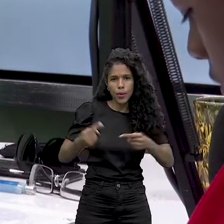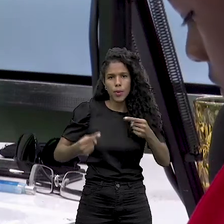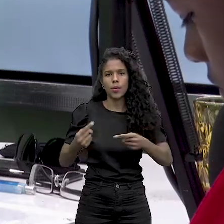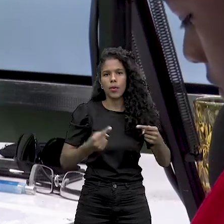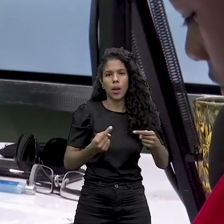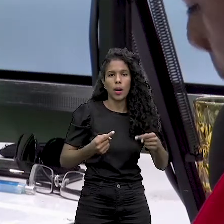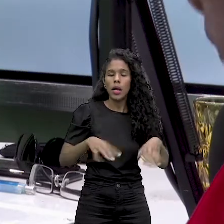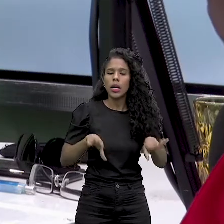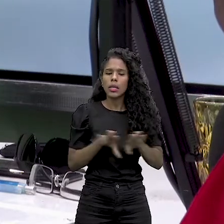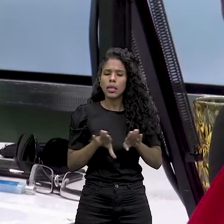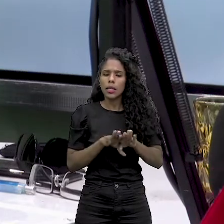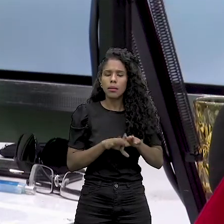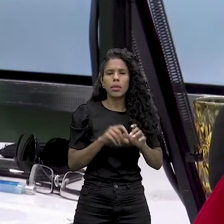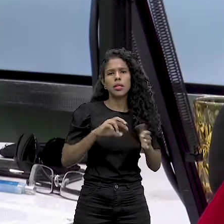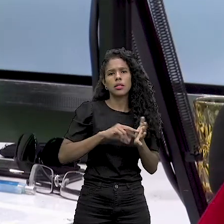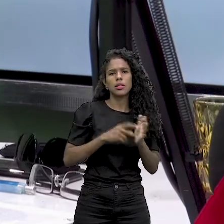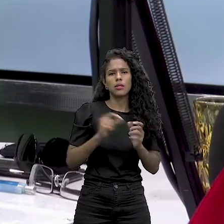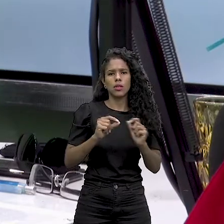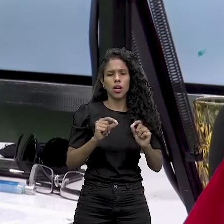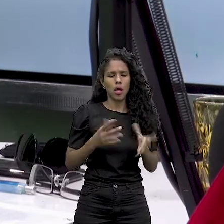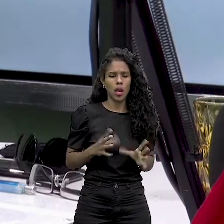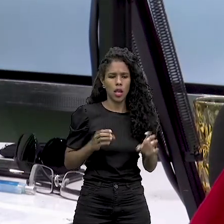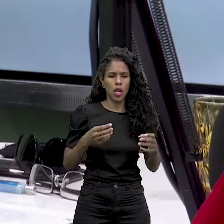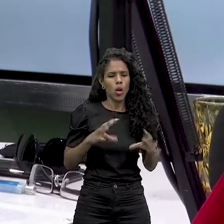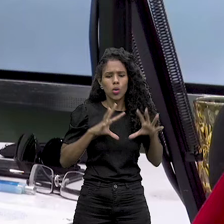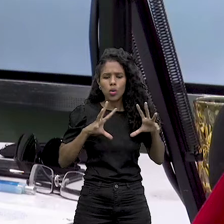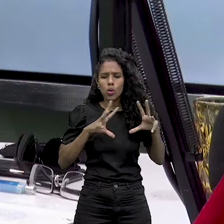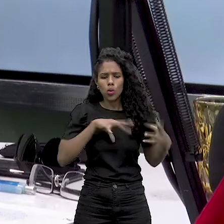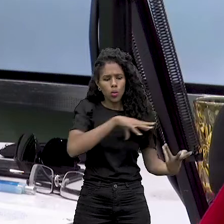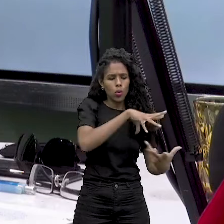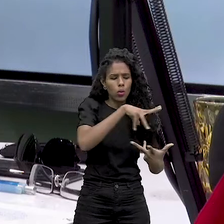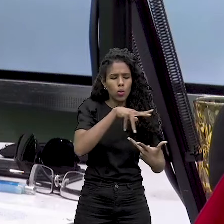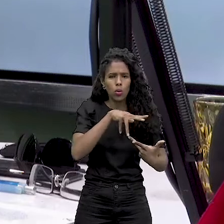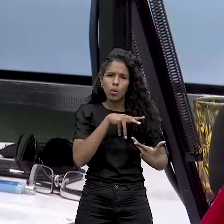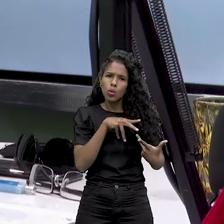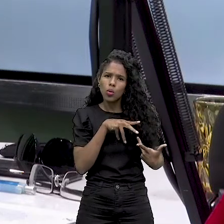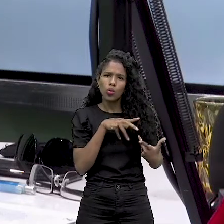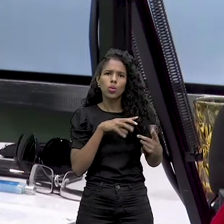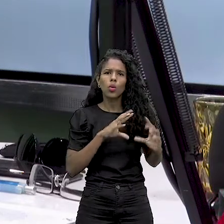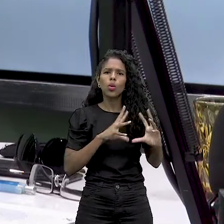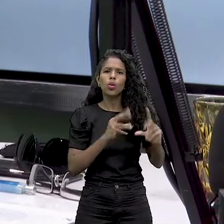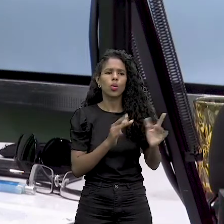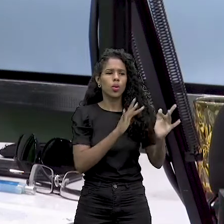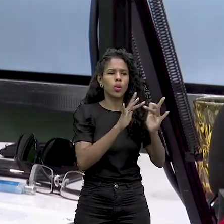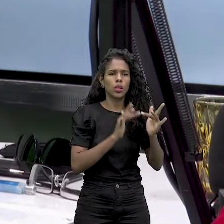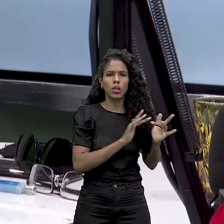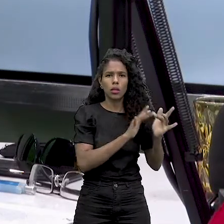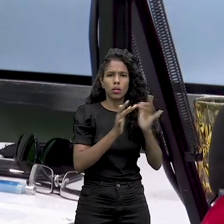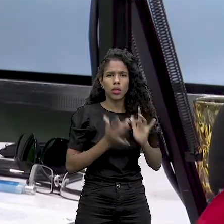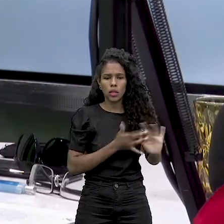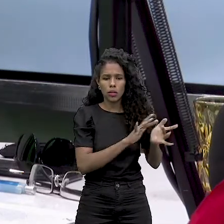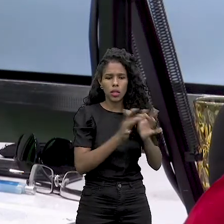conexão. Está todo mundo conectado, né? Vou dar há 40 anos atrás, se eu tenho